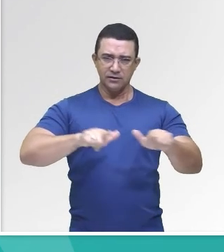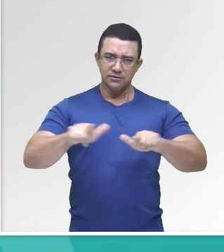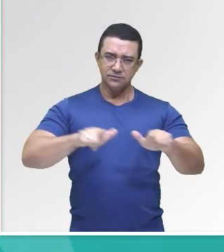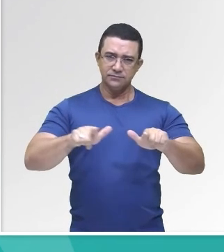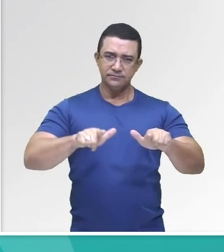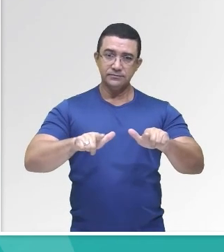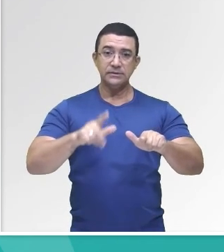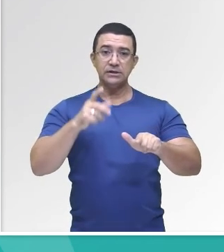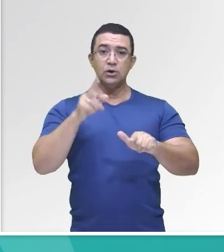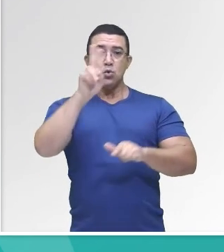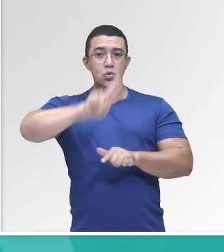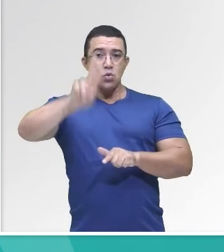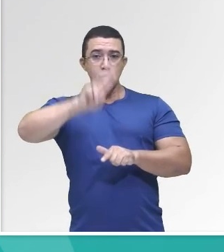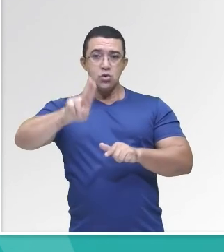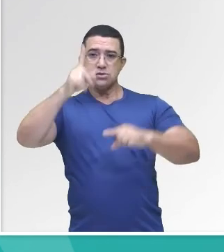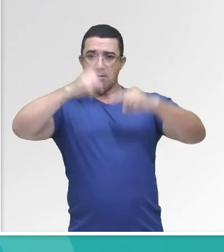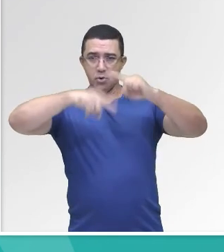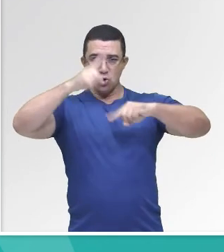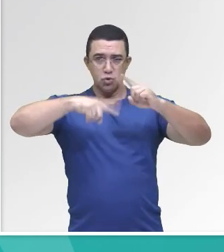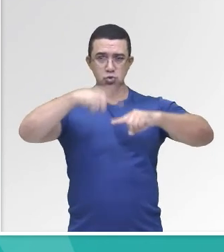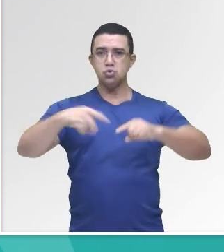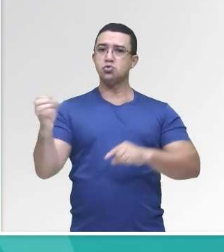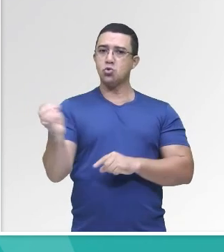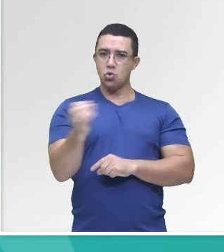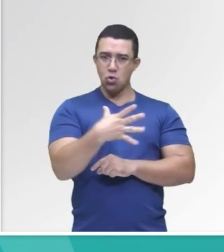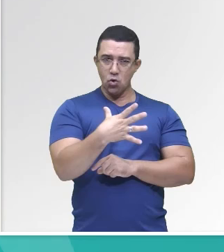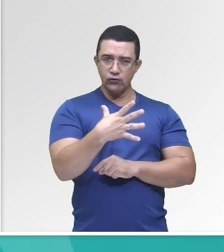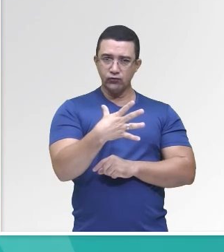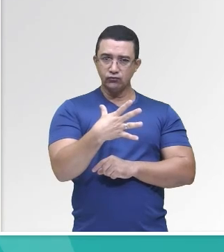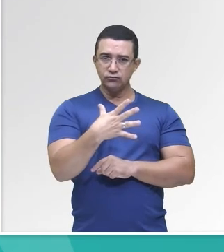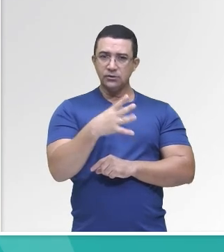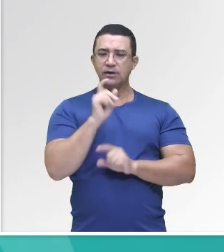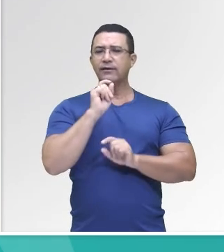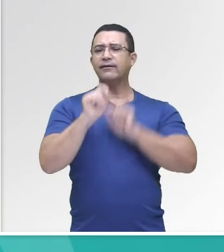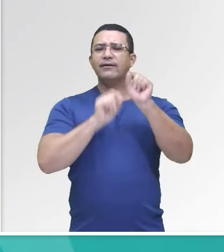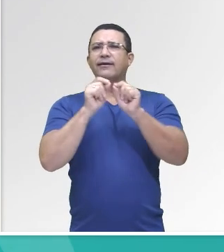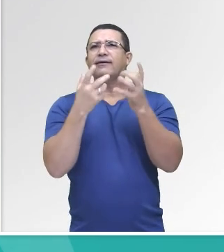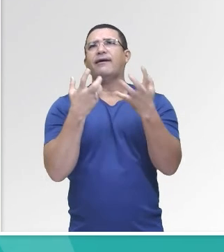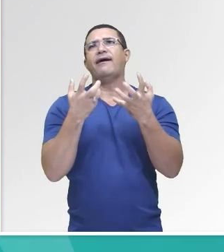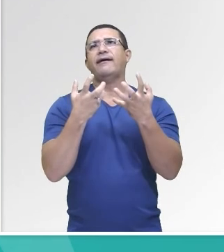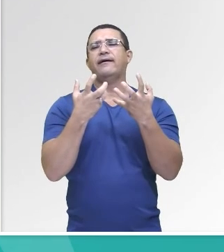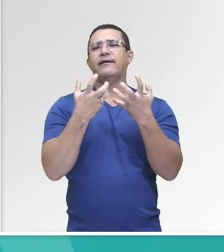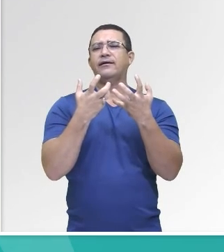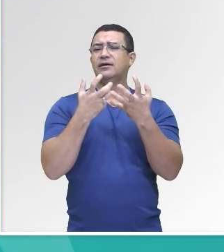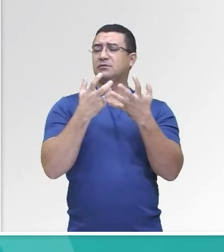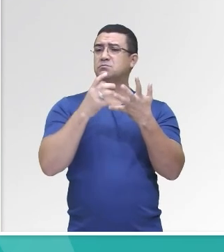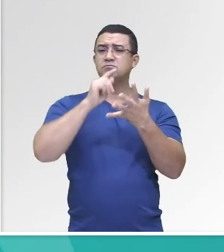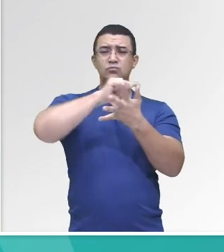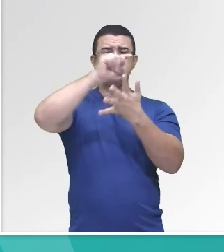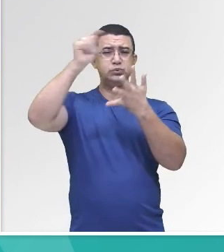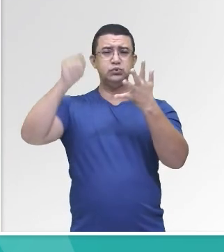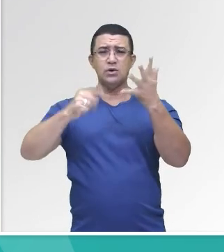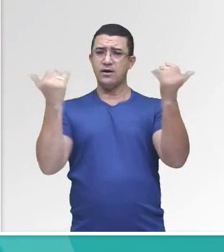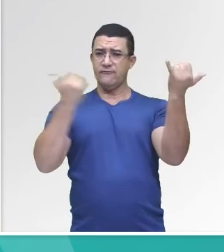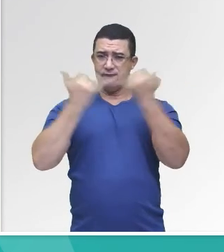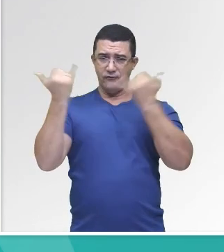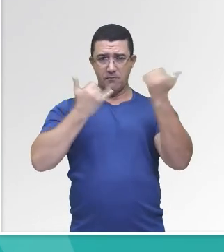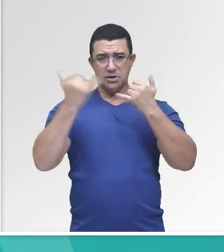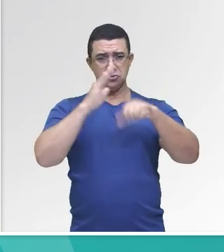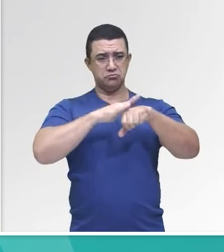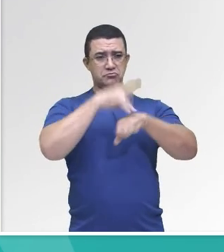Se utiliza para produtos novos ou que requerem muita informação por parte do comprador.